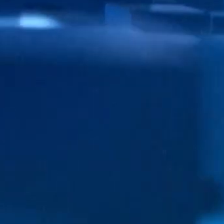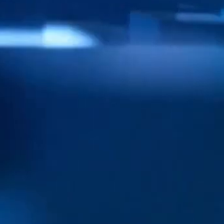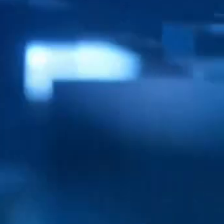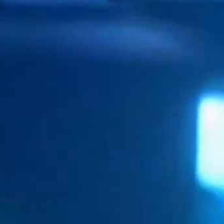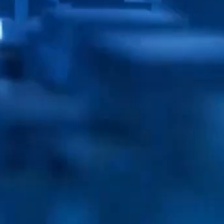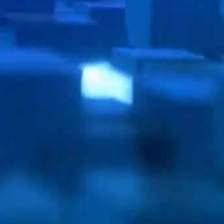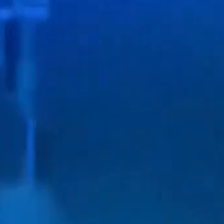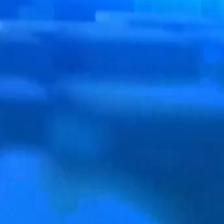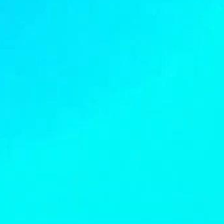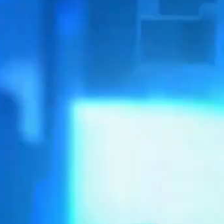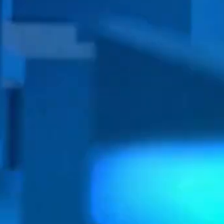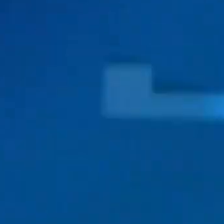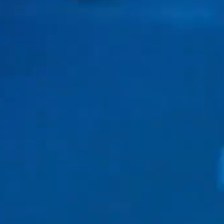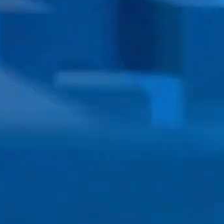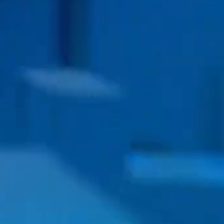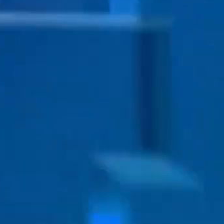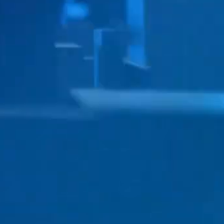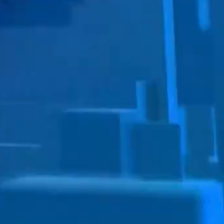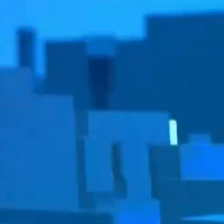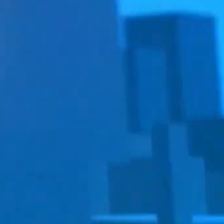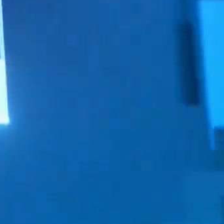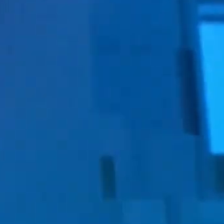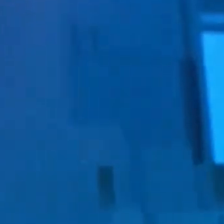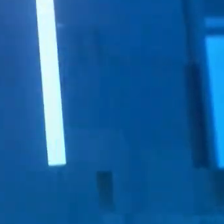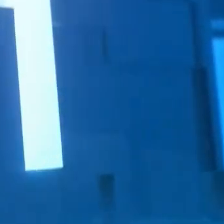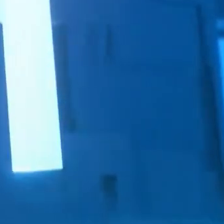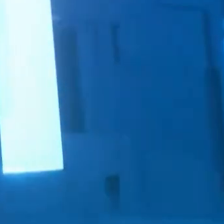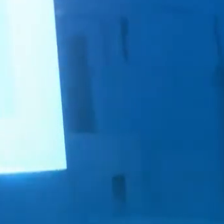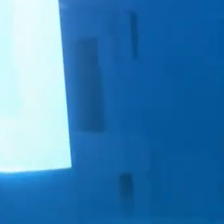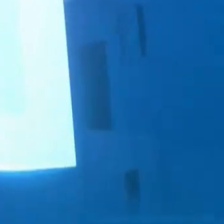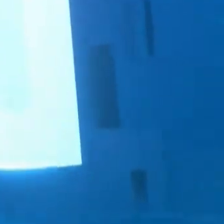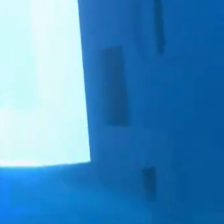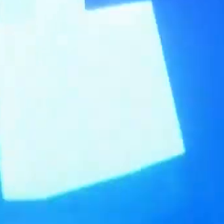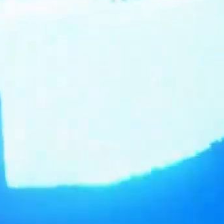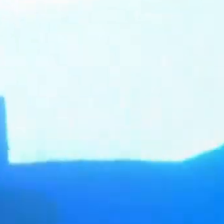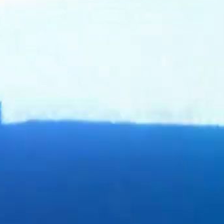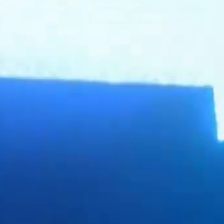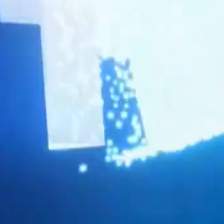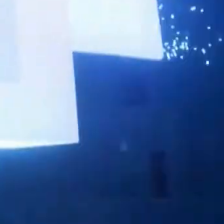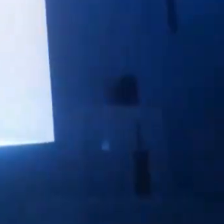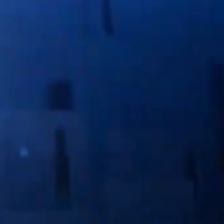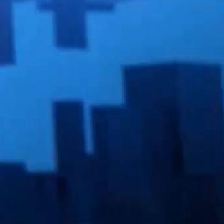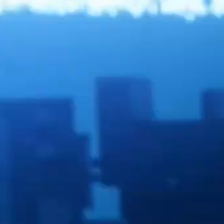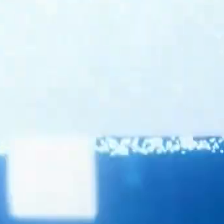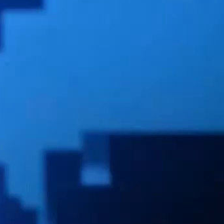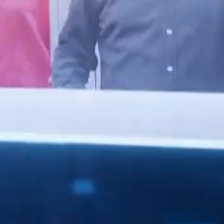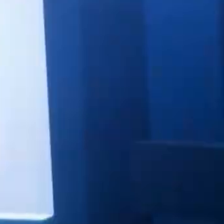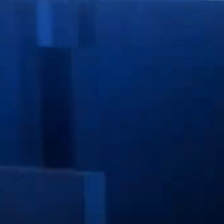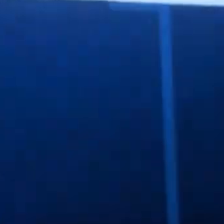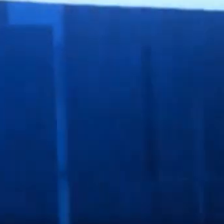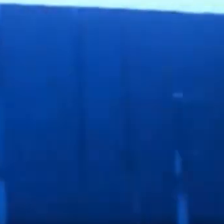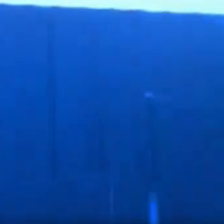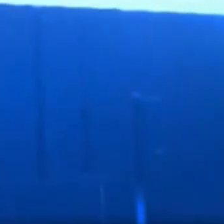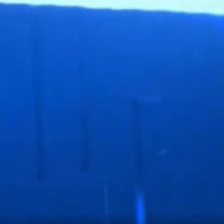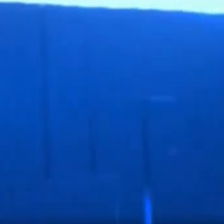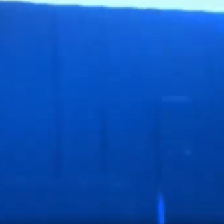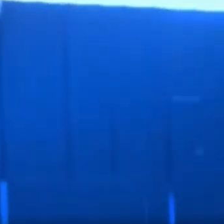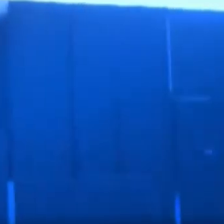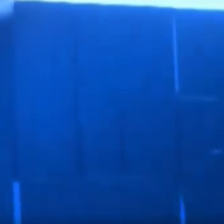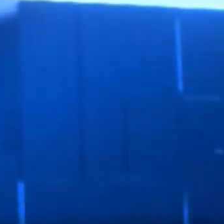Olha só que coisa. Agora, se você comprou esse produto pela internet, catálogo